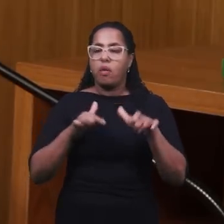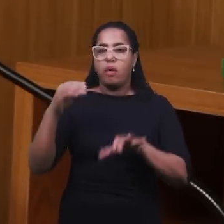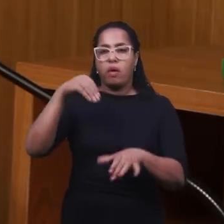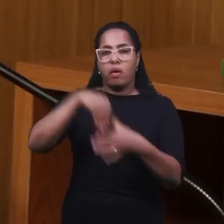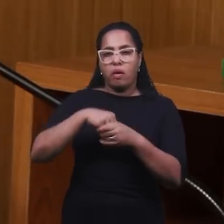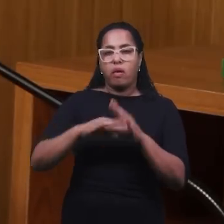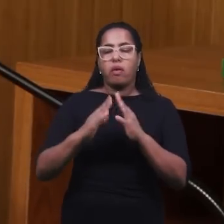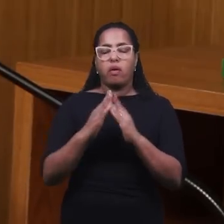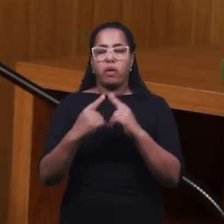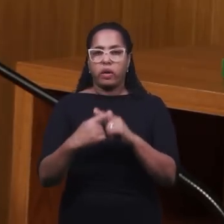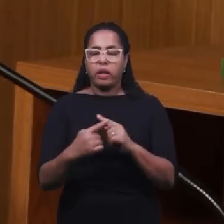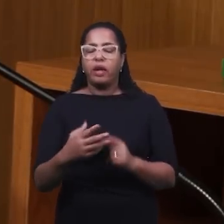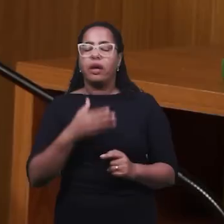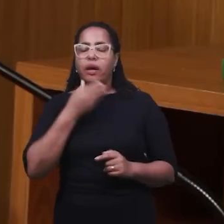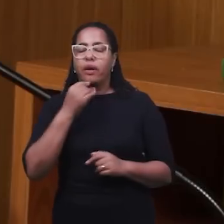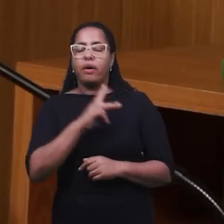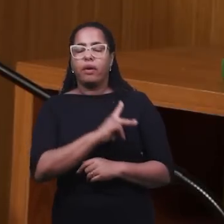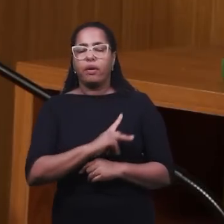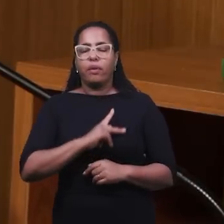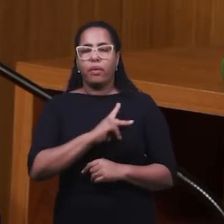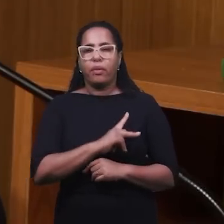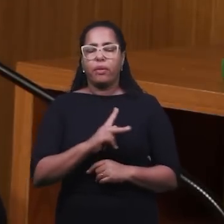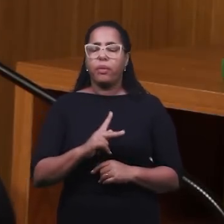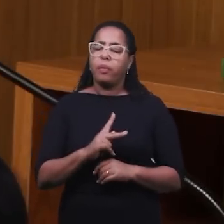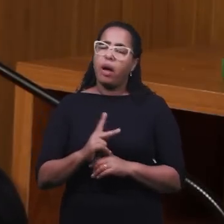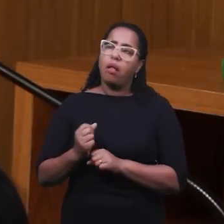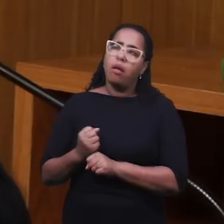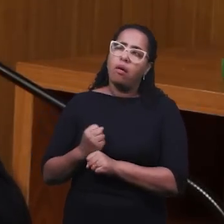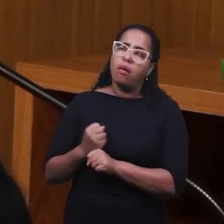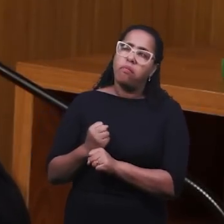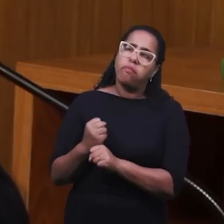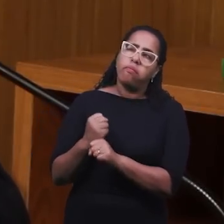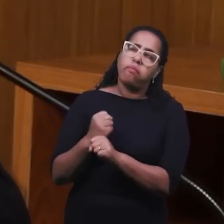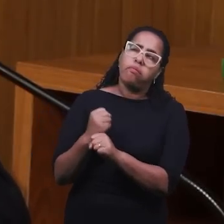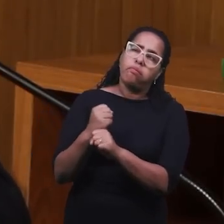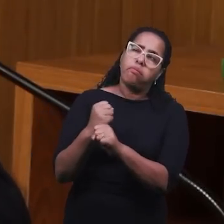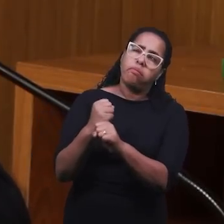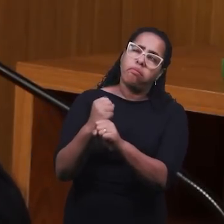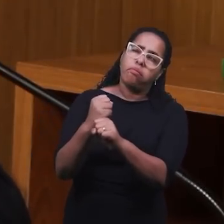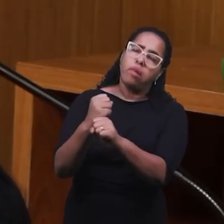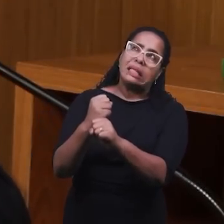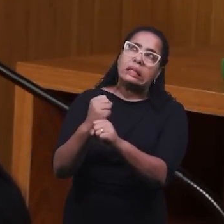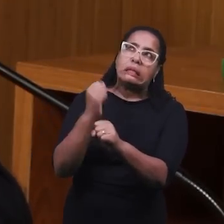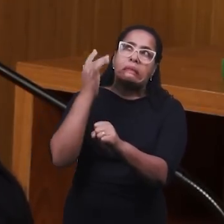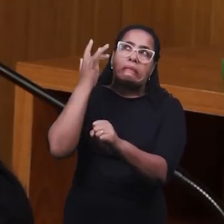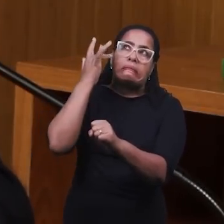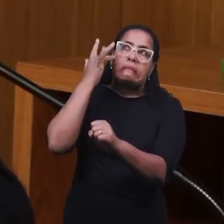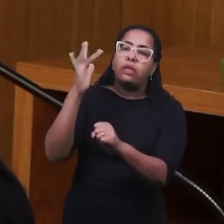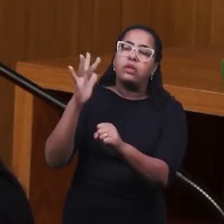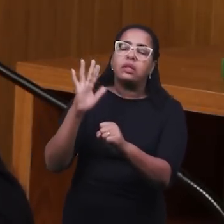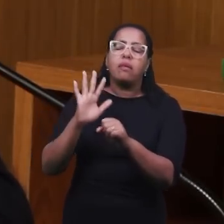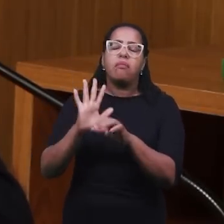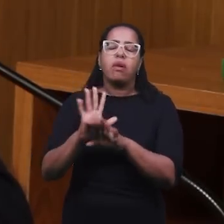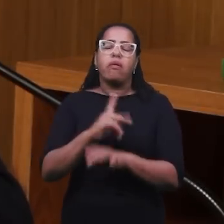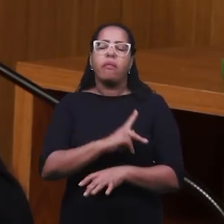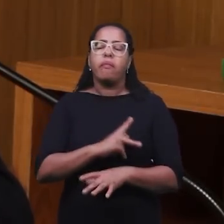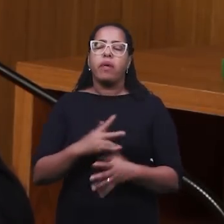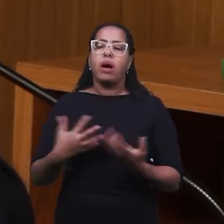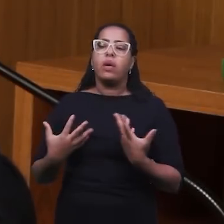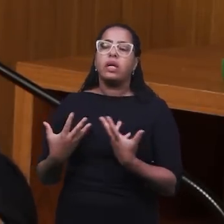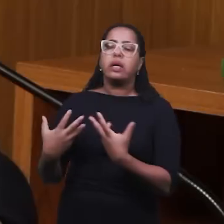do funcionamento deles, da maneira como eles surgem na igreja, da maneira como eles trabalham